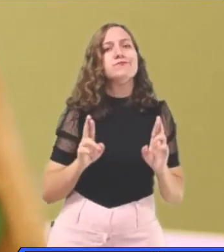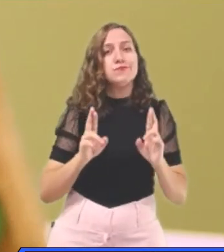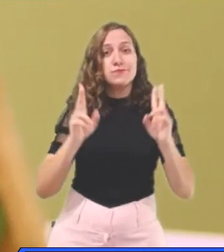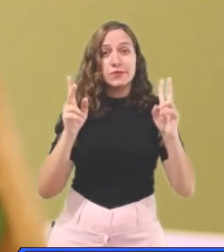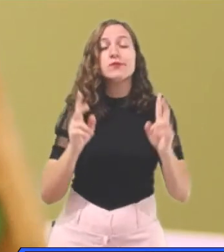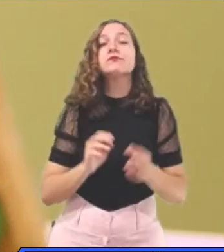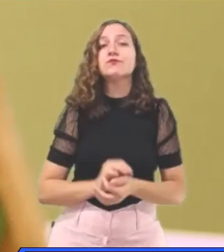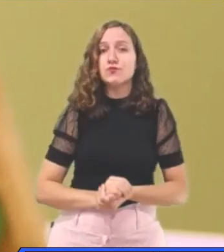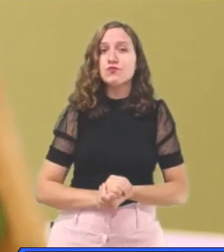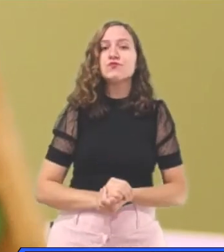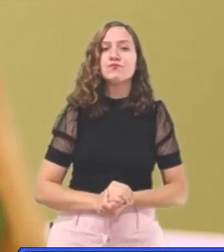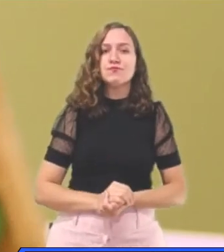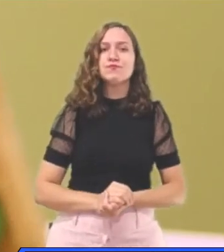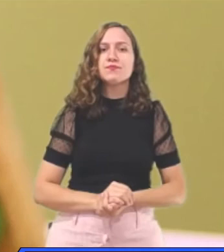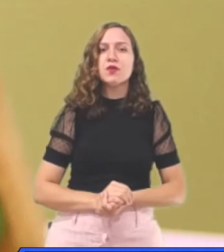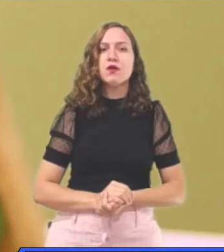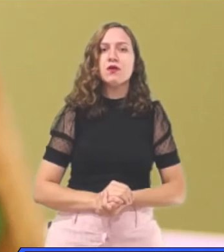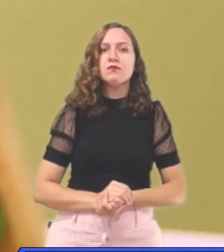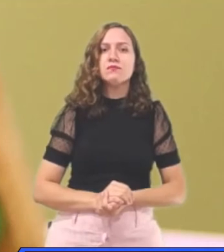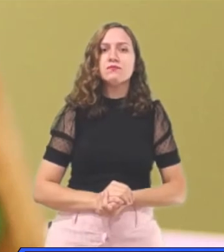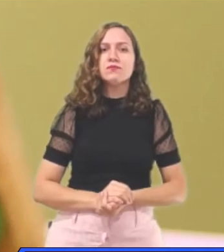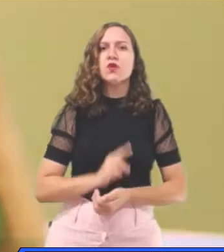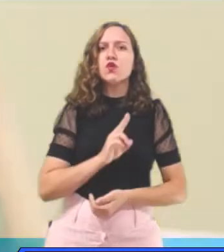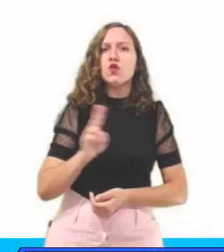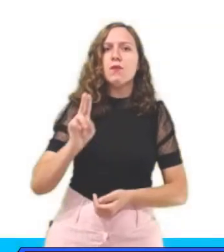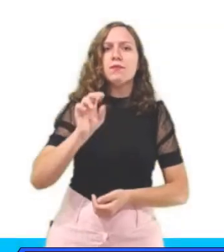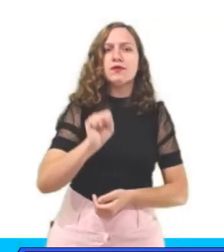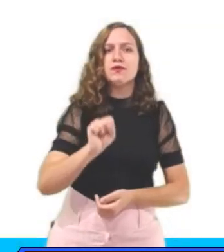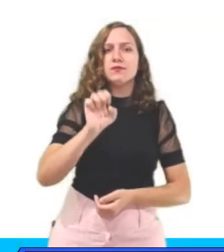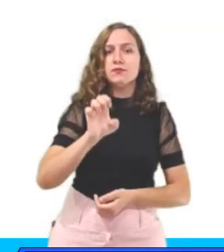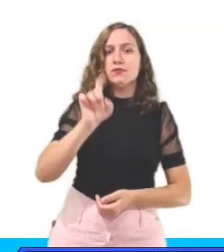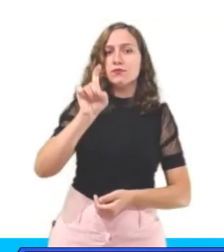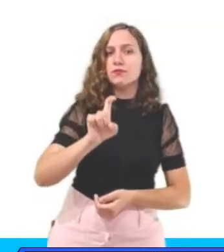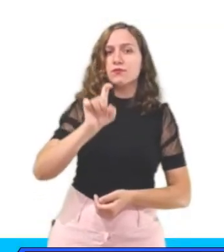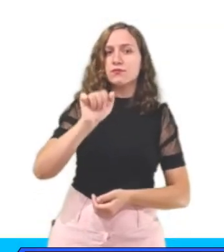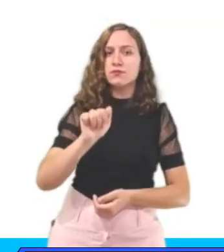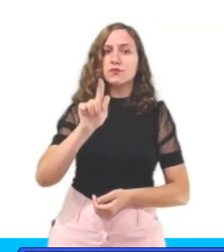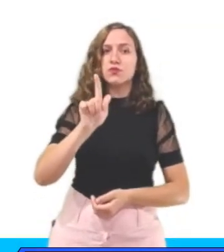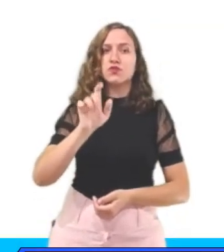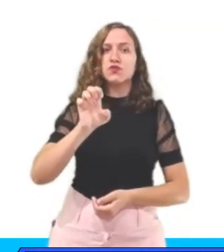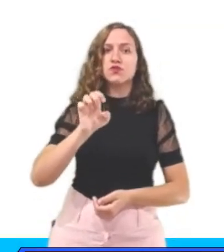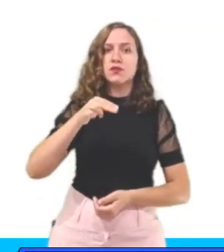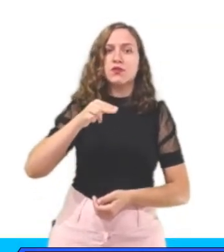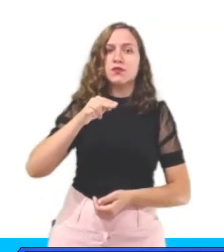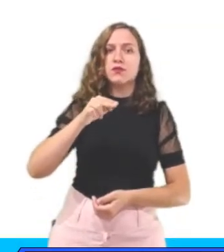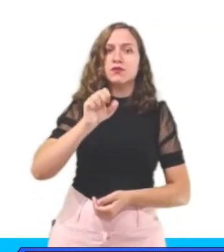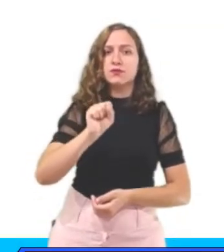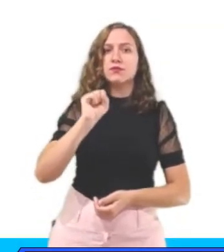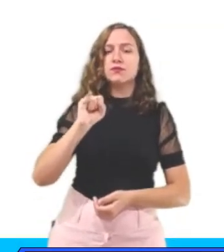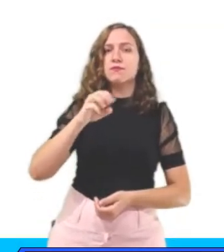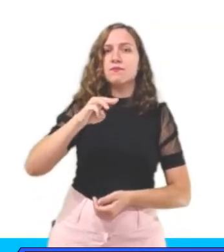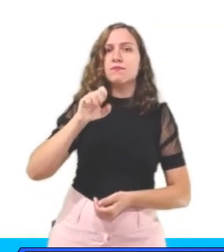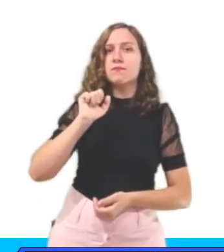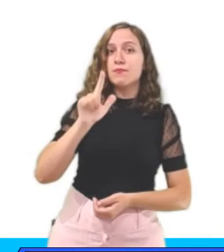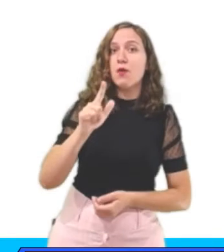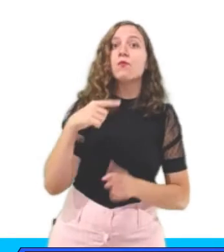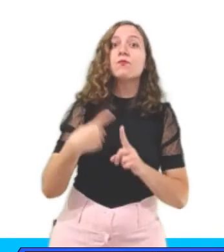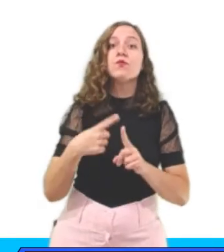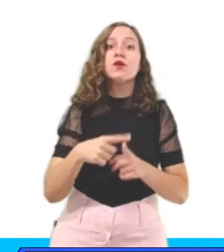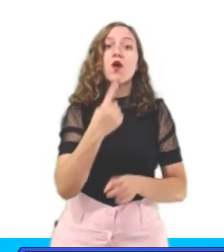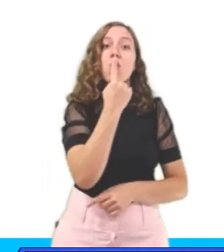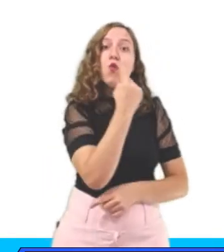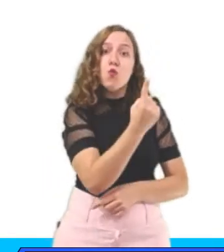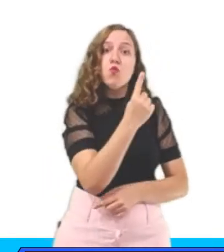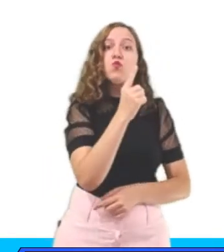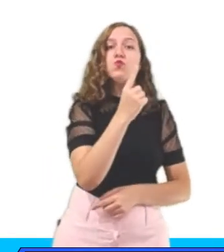é sexagesimal. Por quê? Porque cada segundo equivale a 1 minuto. E cada